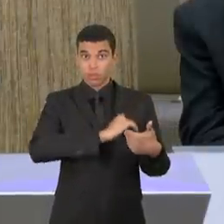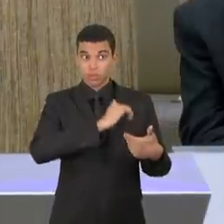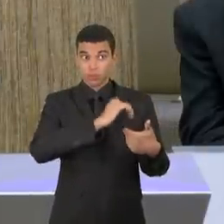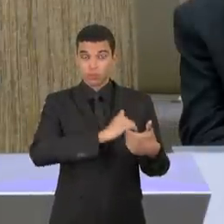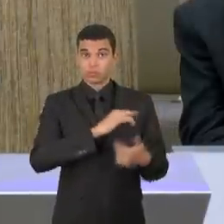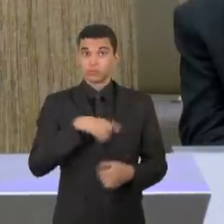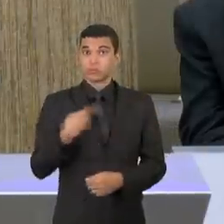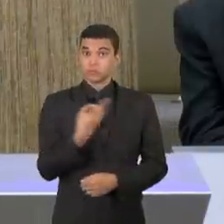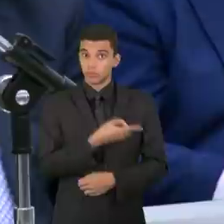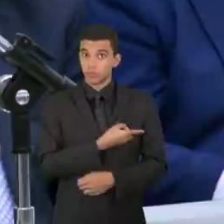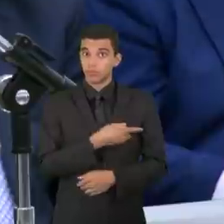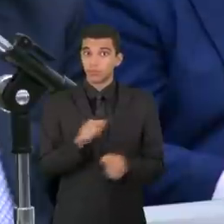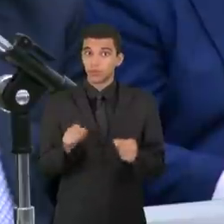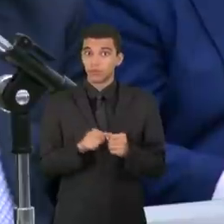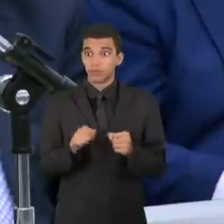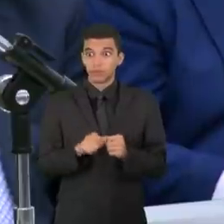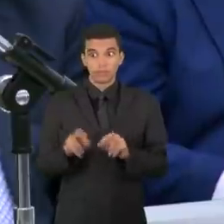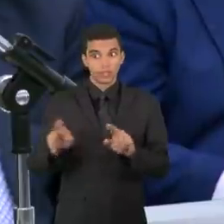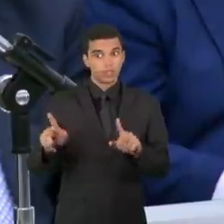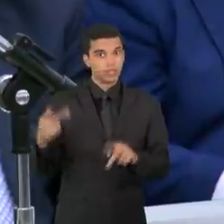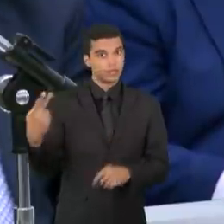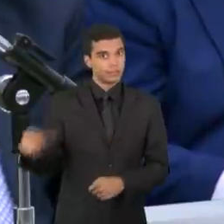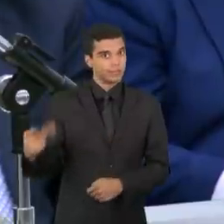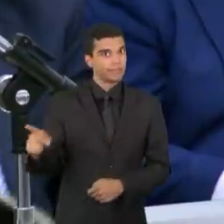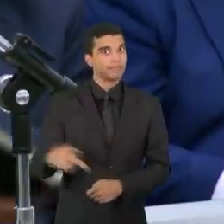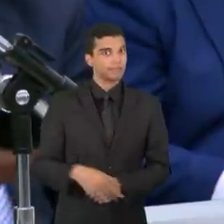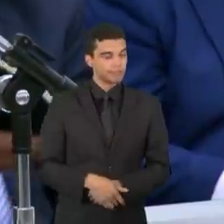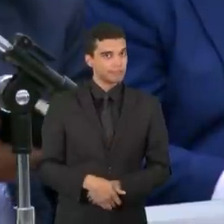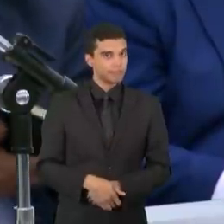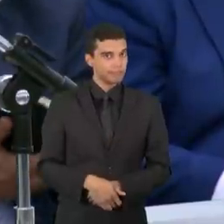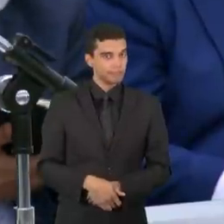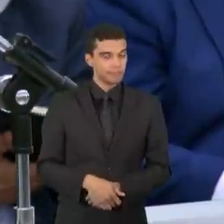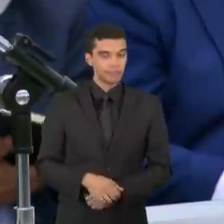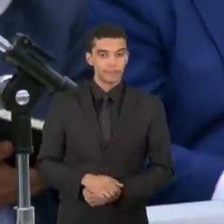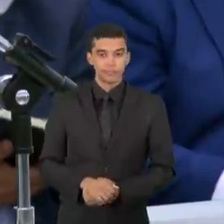Joel está proferindo aqui. Ele diz assim,